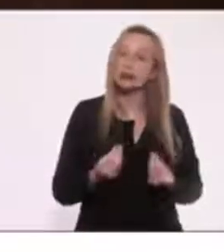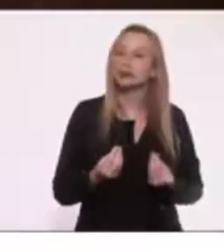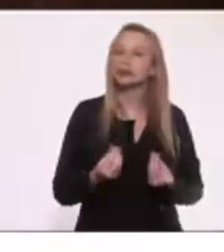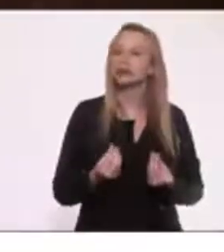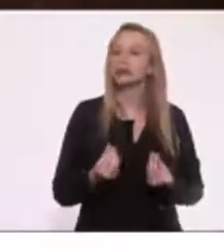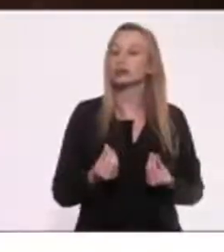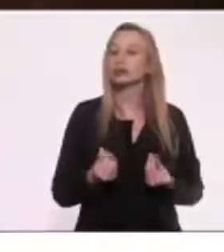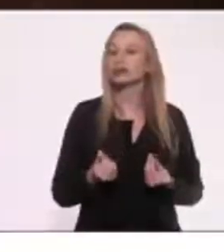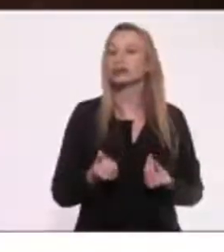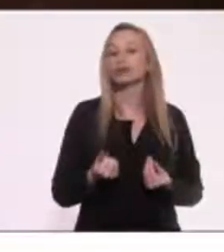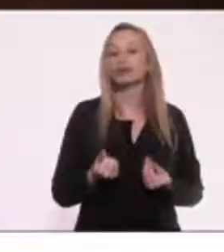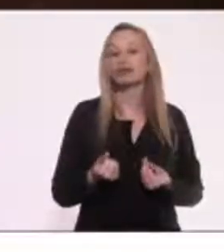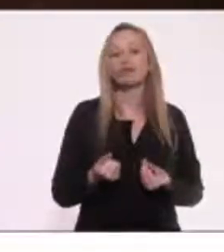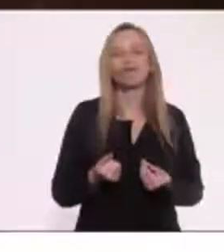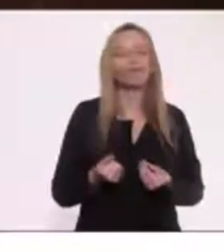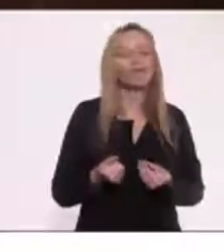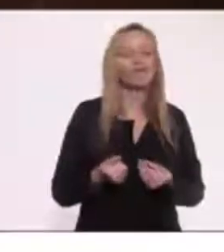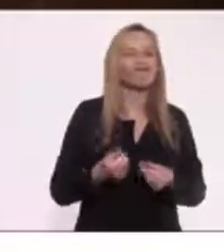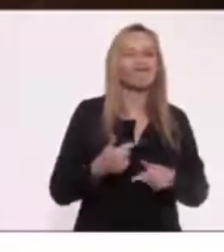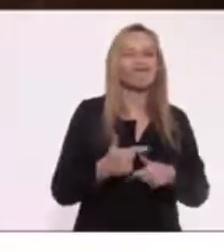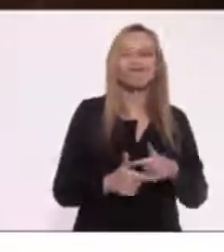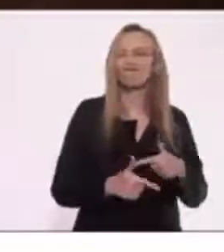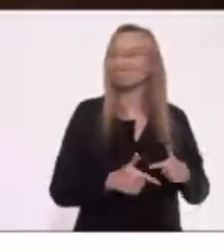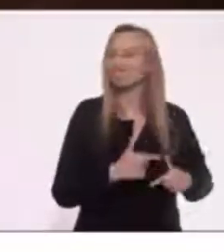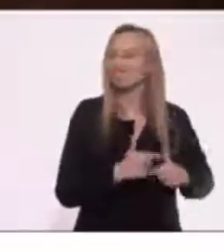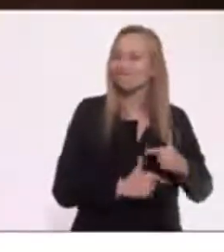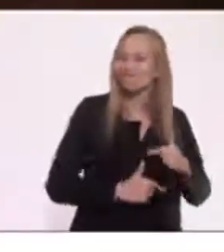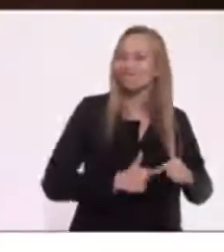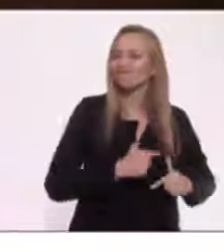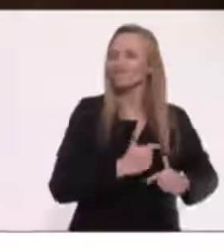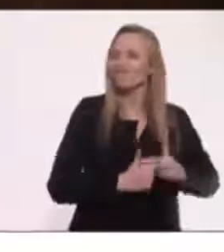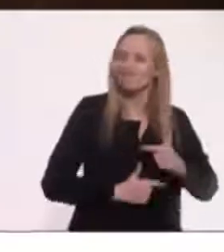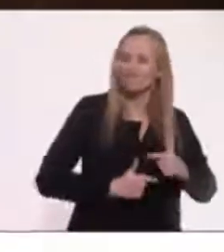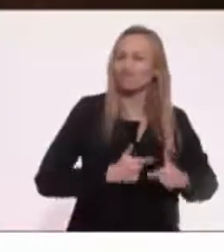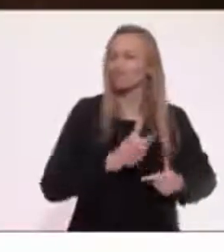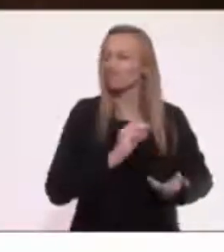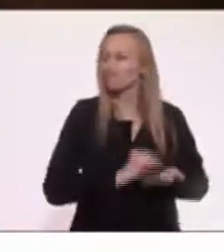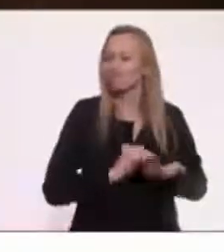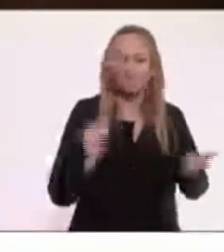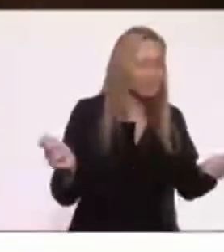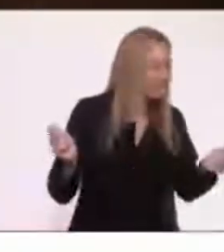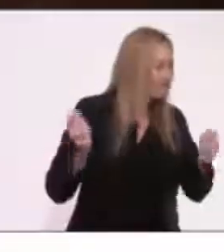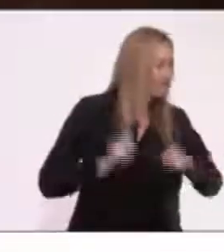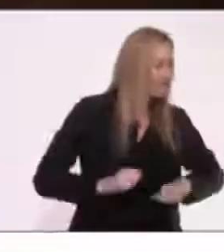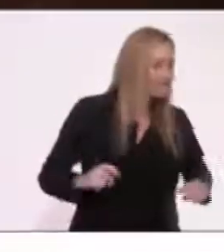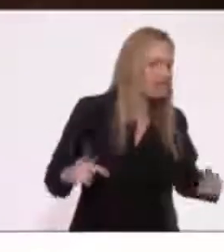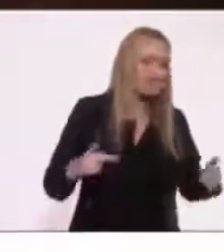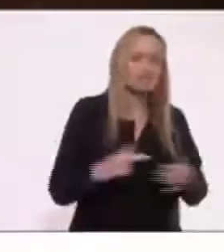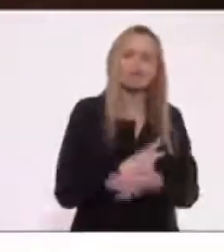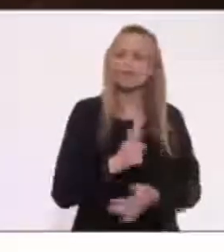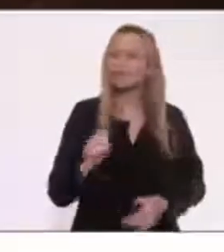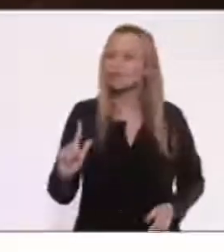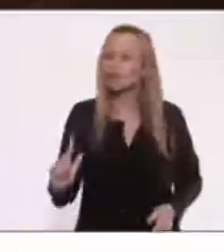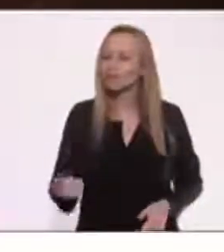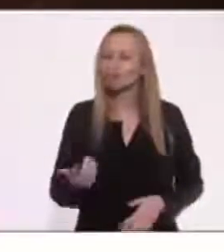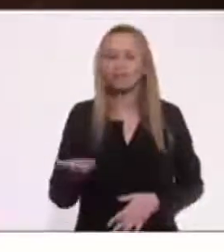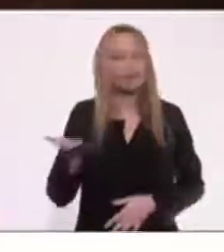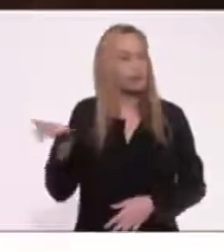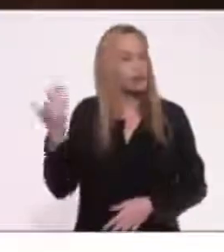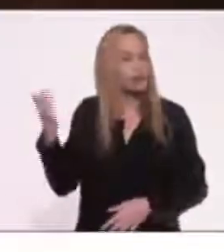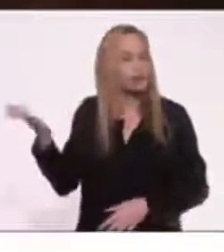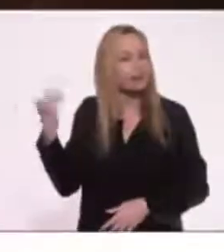tanta transgressão, tanta confusão, tanta desídia, tanta incompetência realizada pelos gestores anteriores,